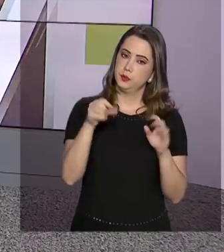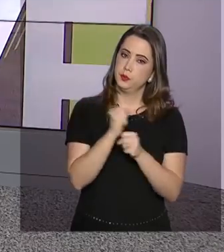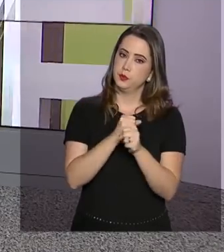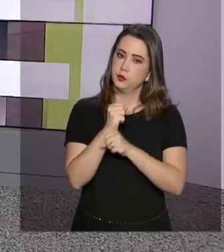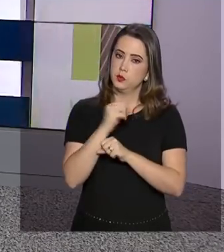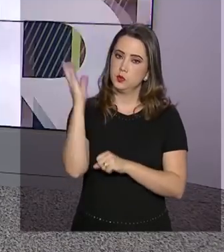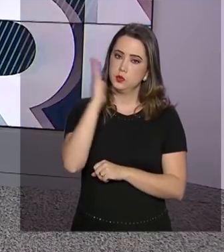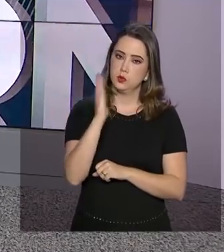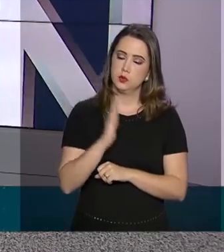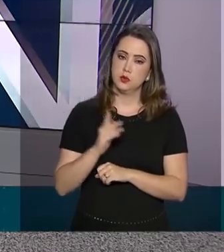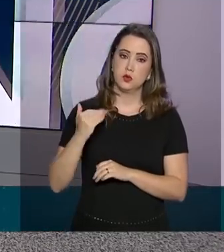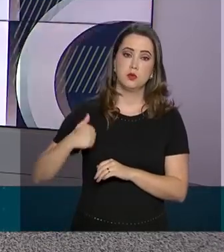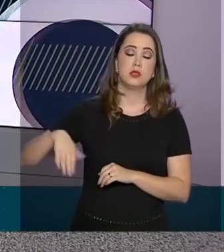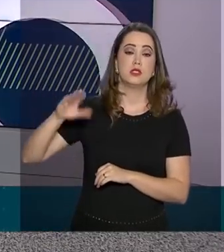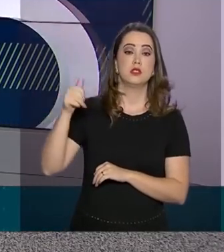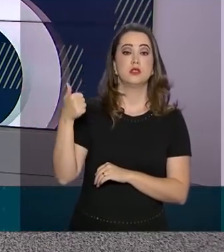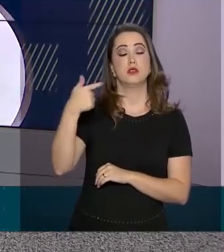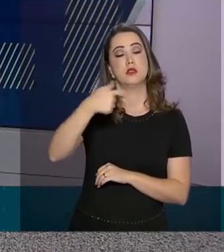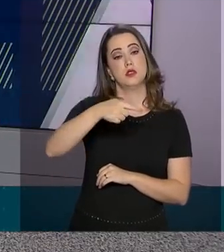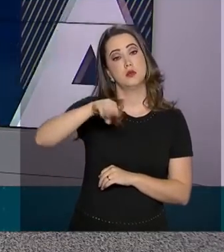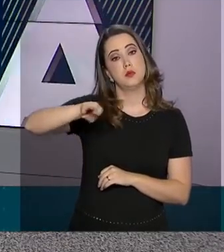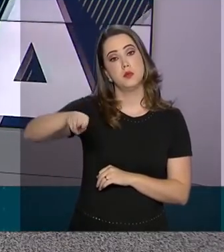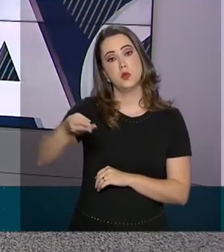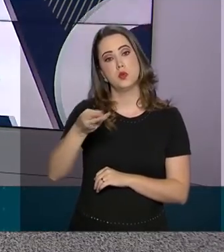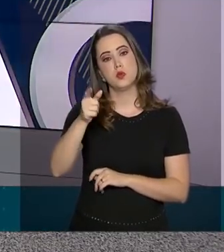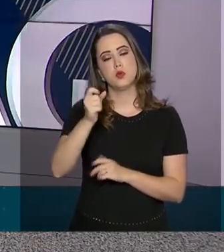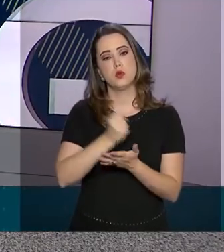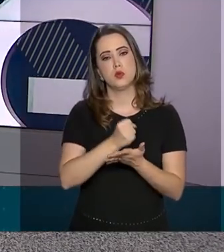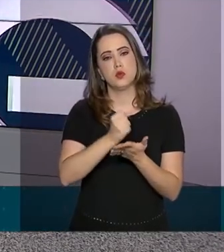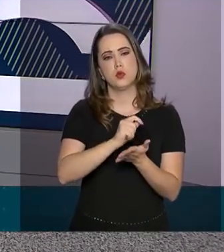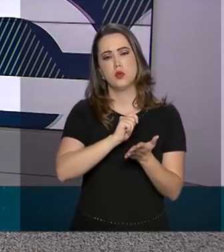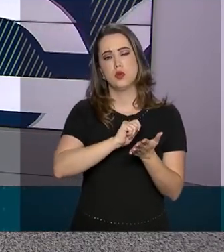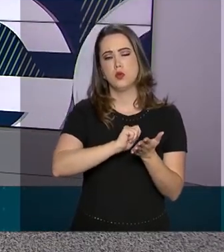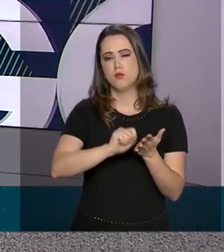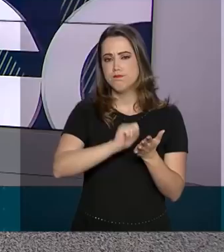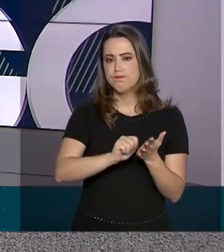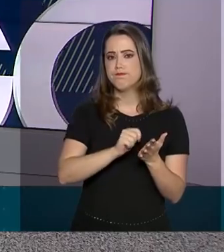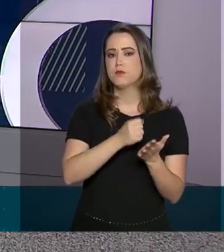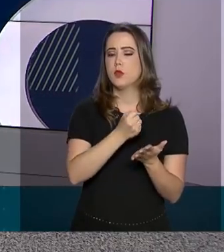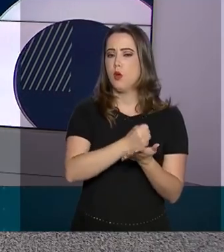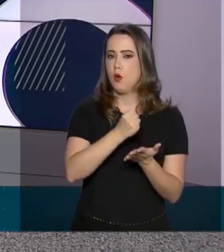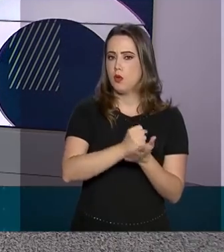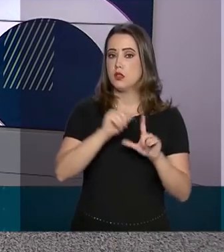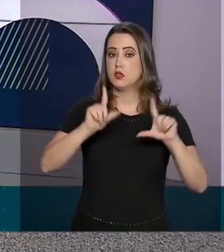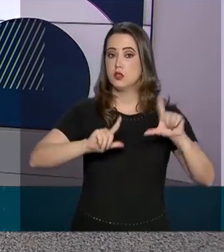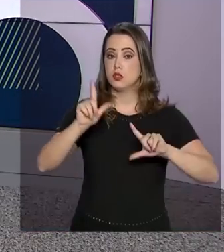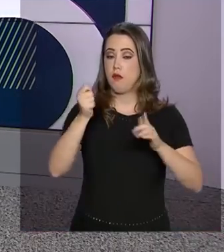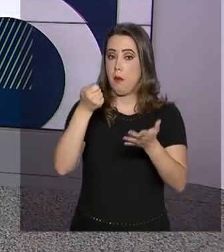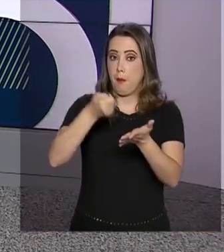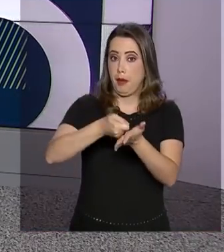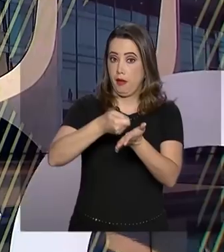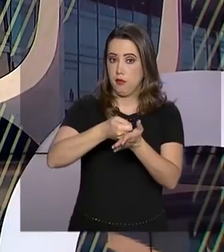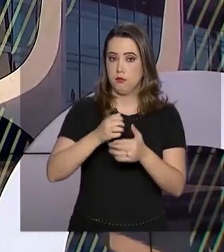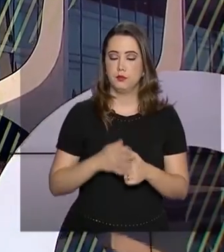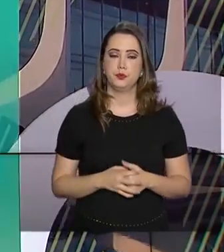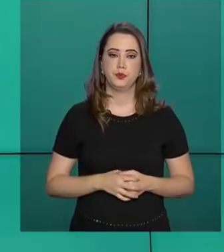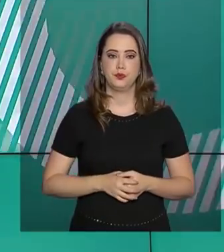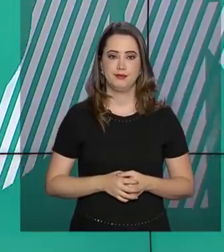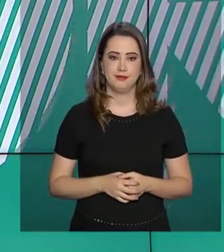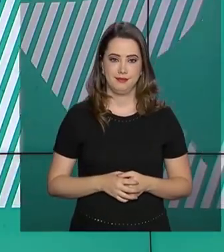deste ano o brasil tinha mais de 17 milhões de contratos ativos de tv por assinatura